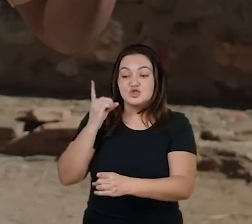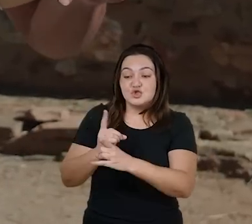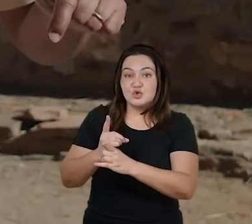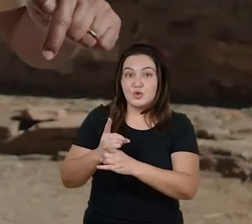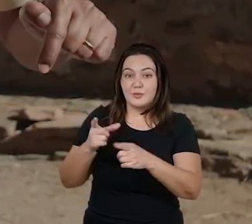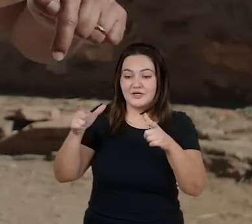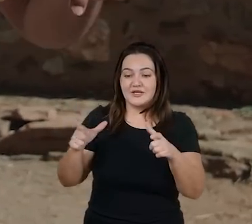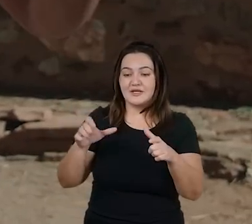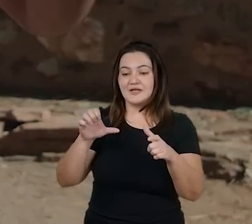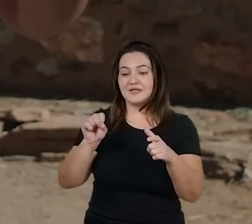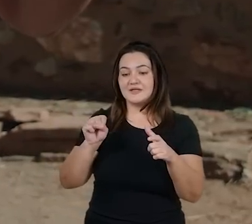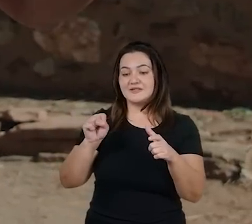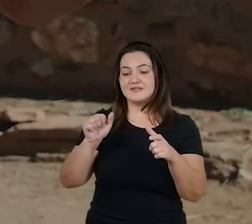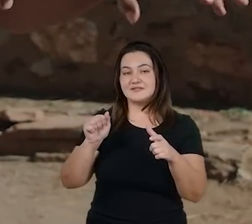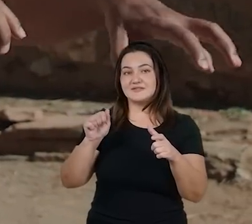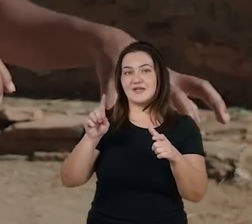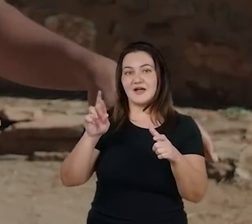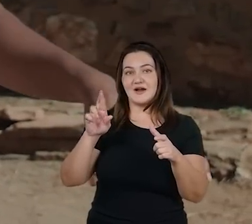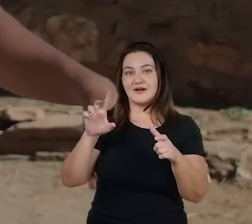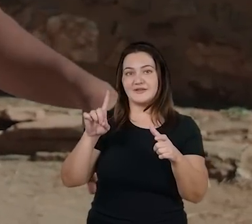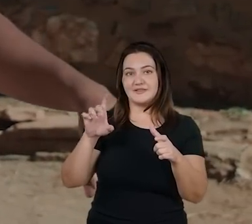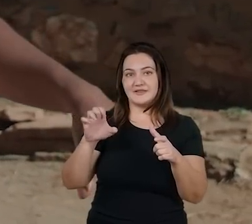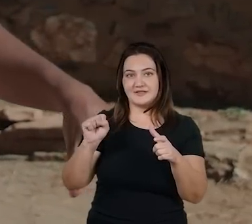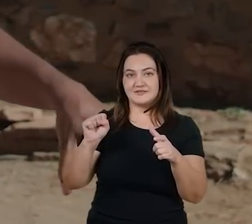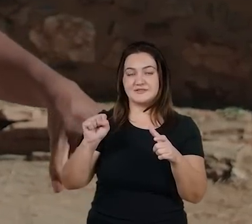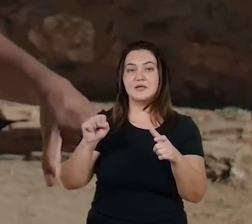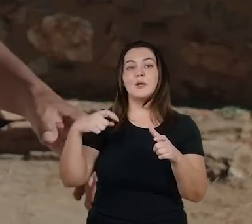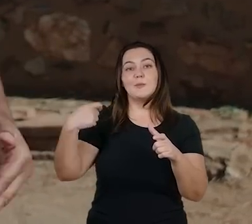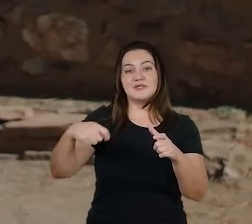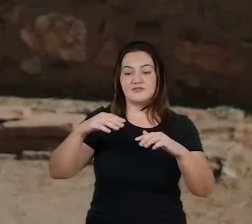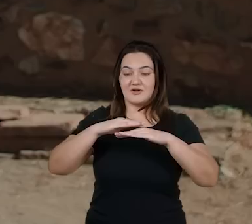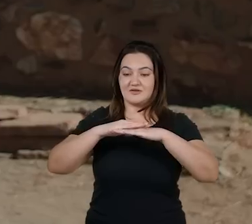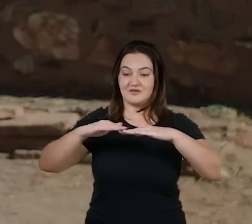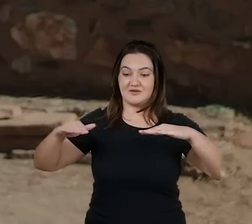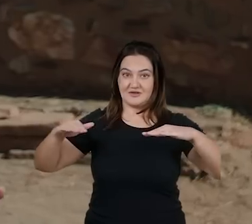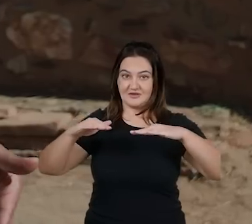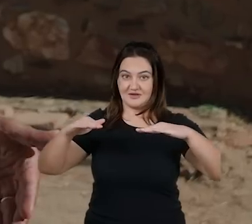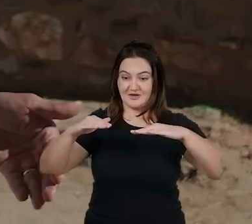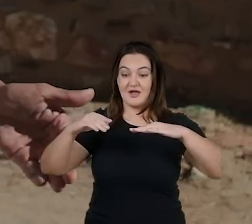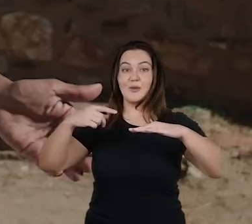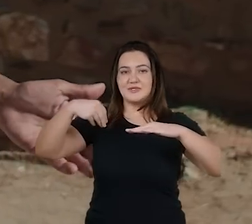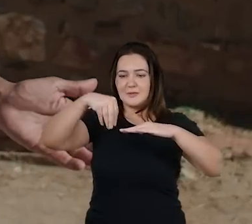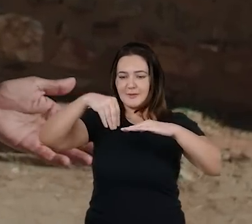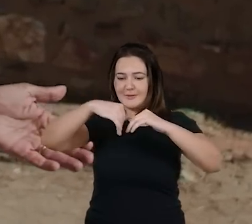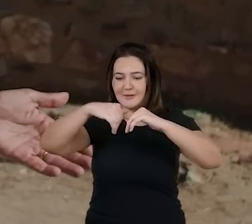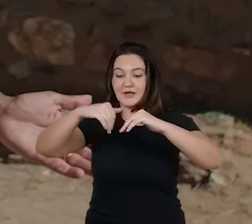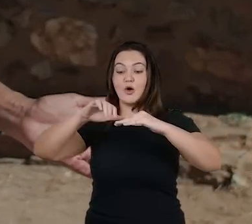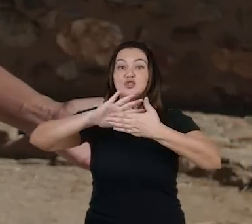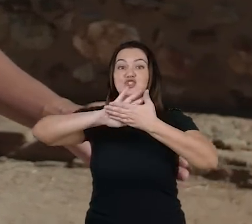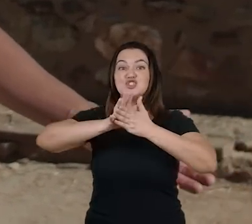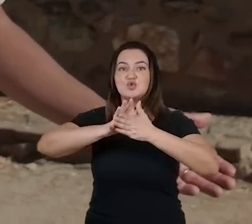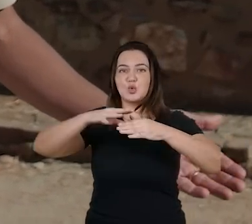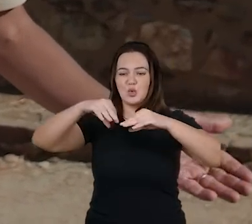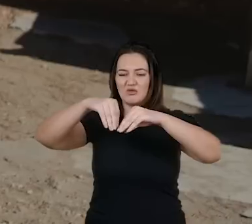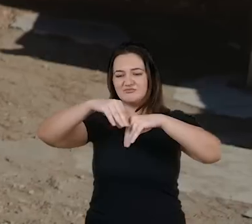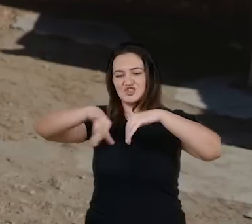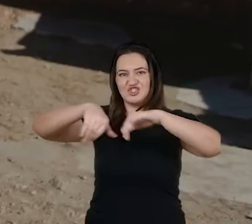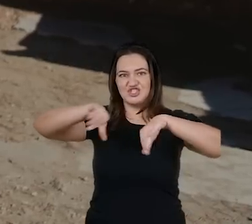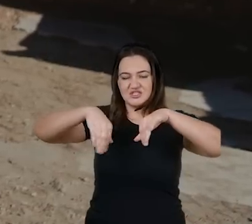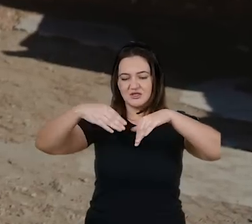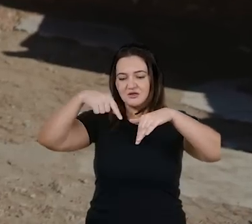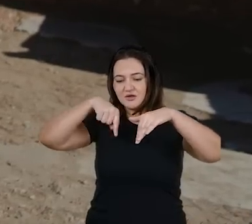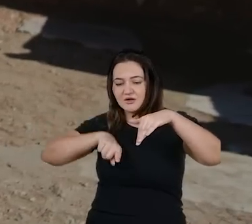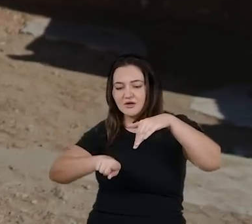as Sardes do período do rei Cresso, por exemplo, eu teria que destruir toda essa Sardes do período medieval